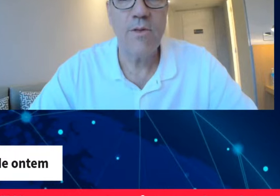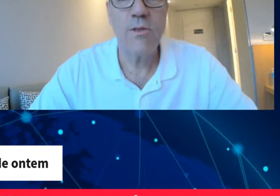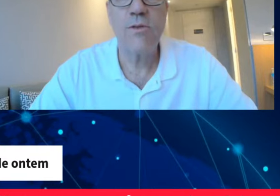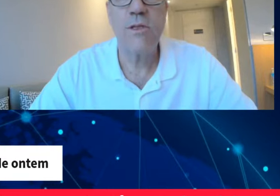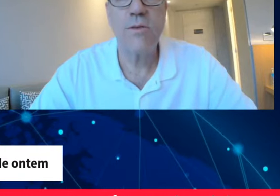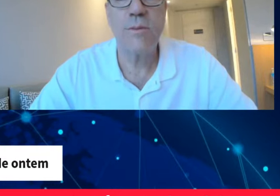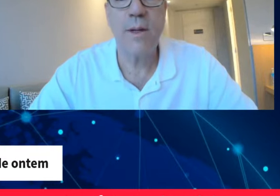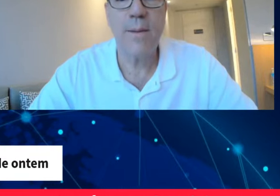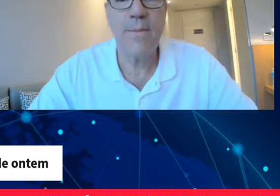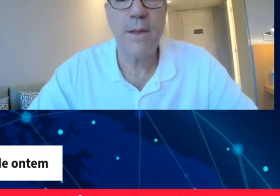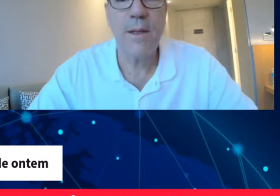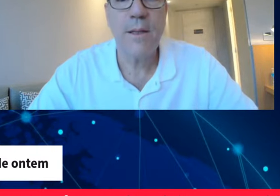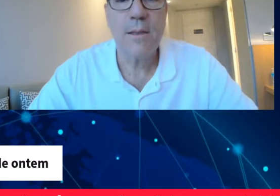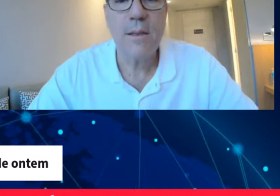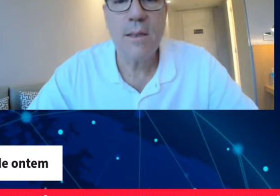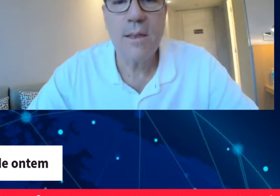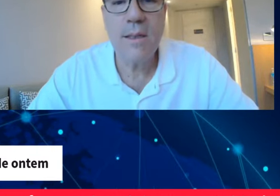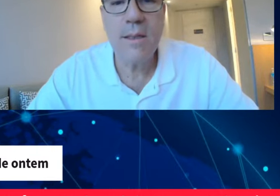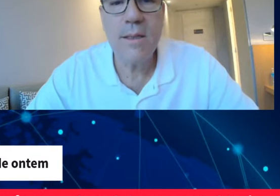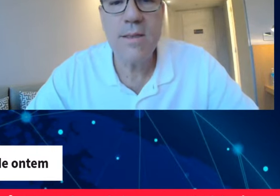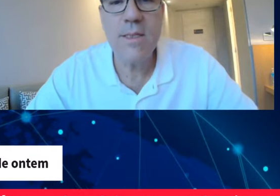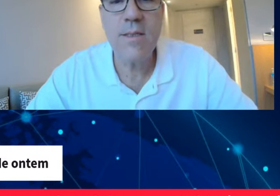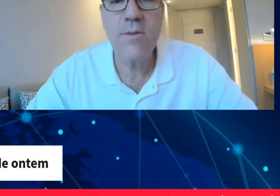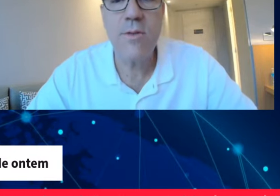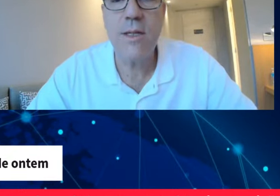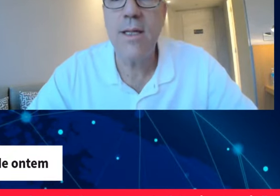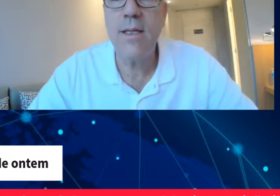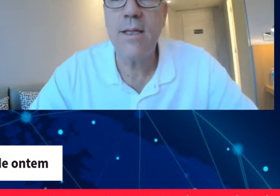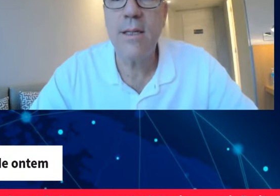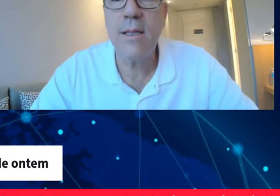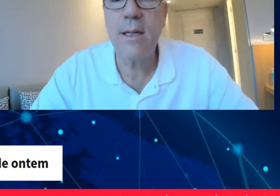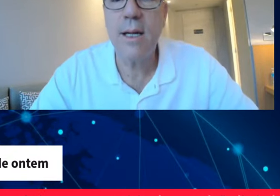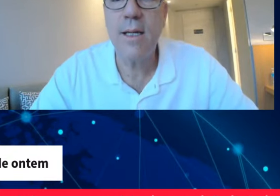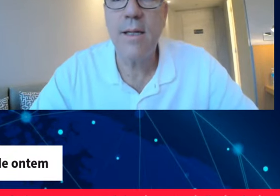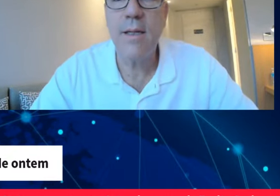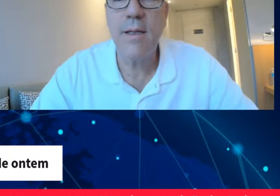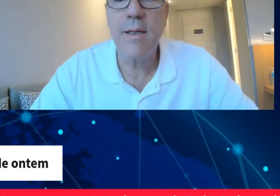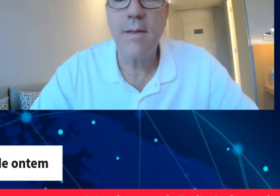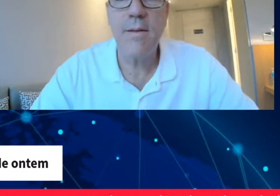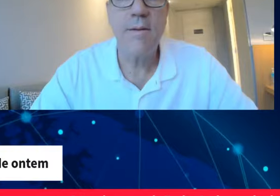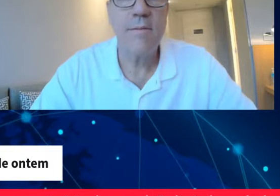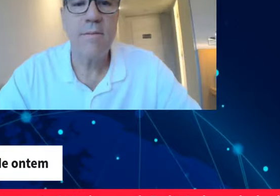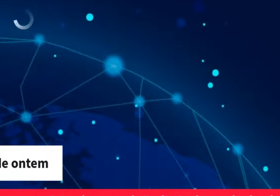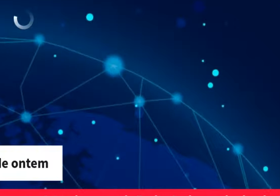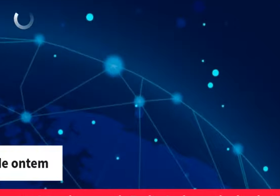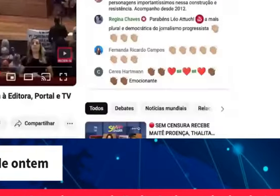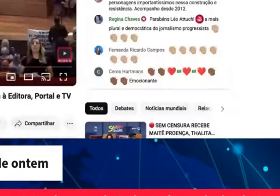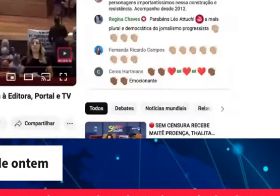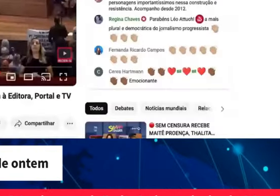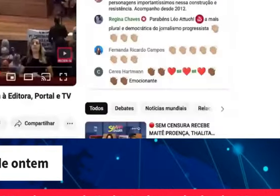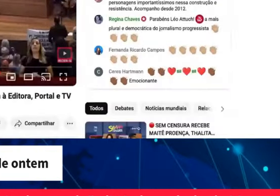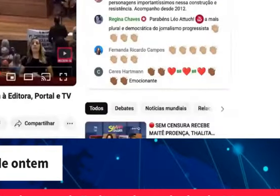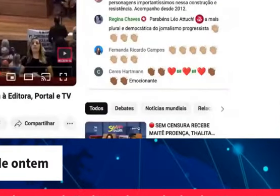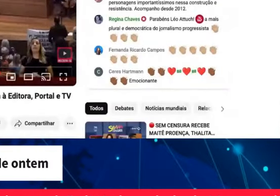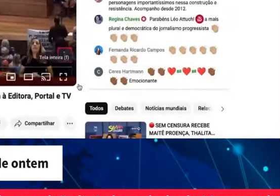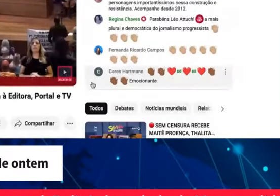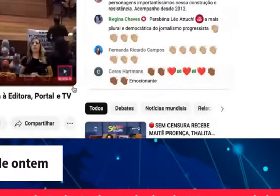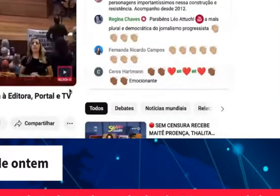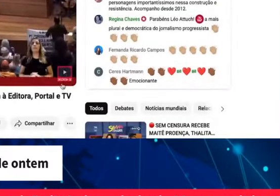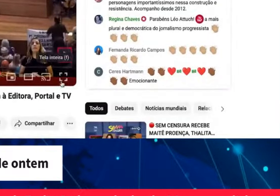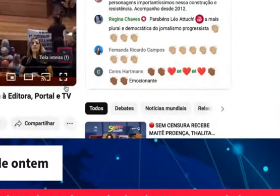um minutinho, gente. Vamos lá. Sessão solene. Aqui. Vamos lá.